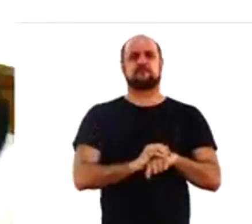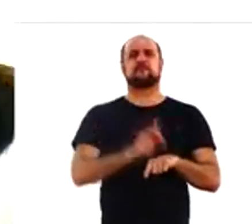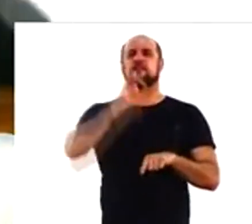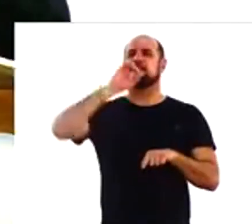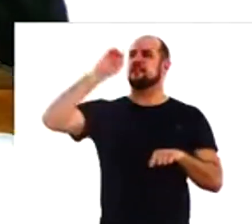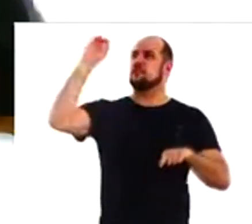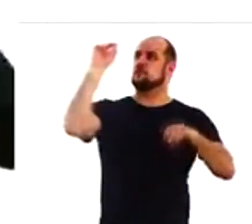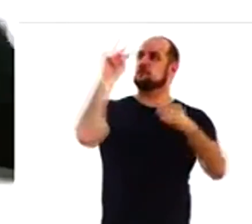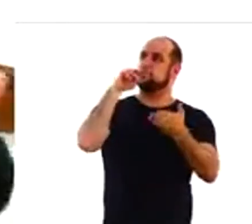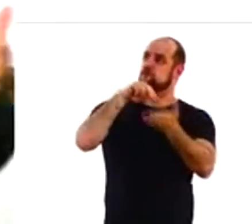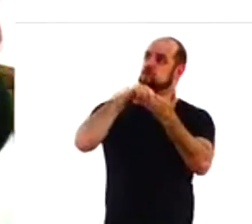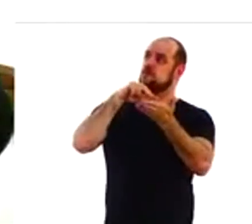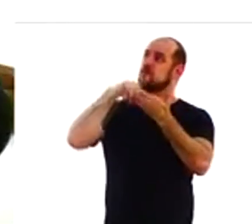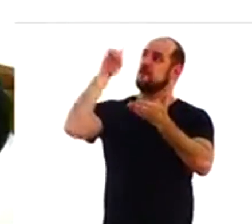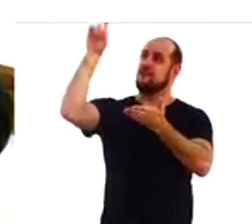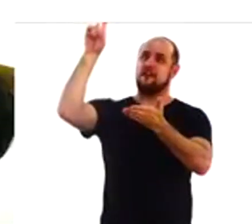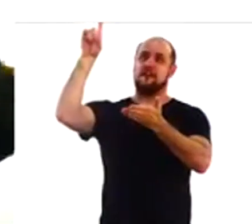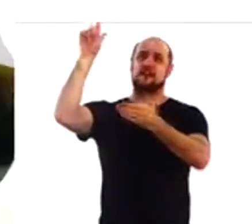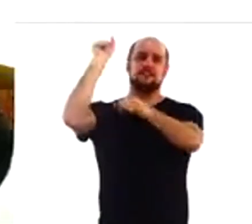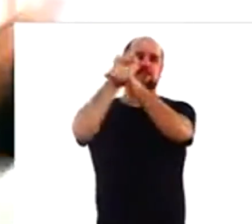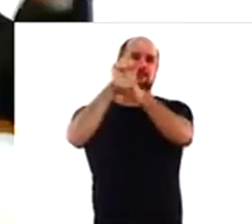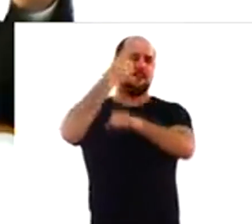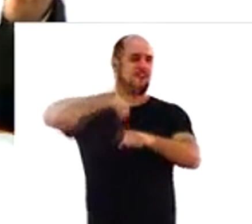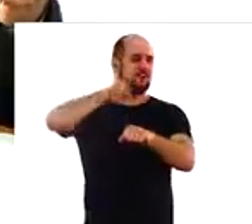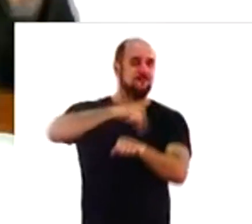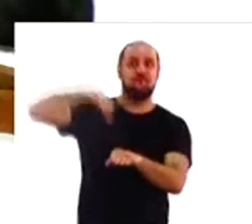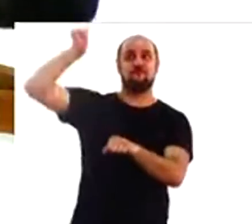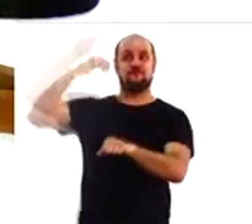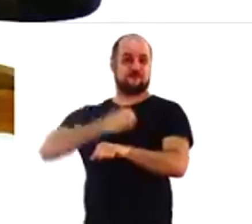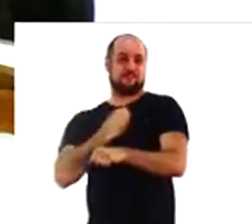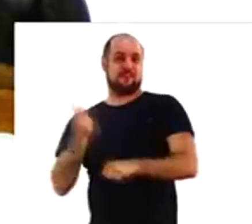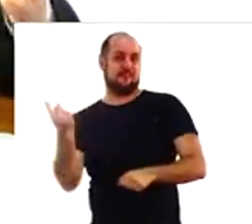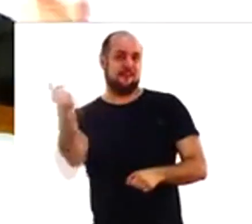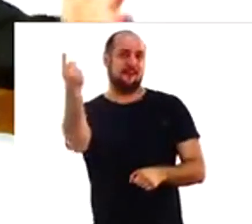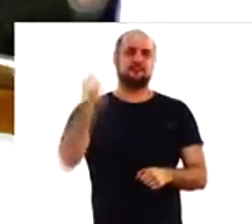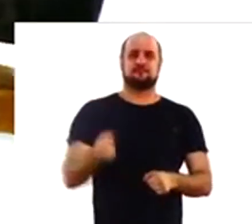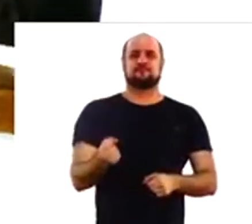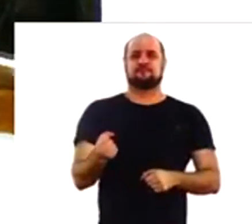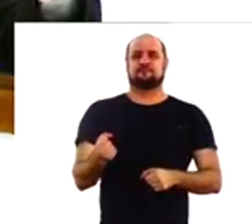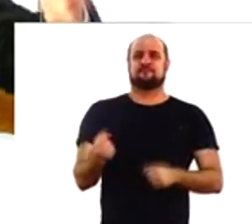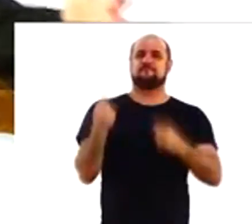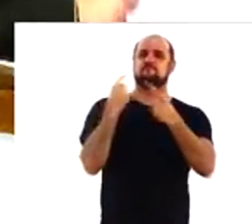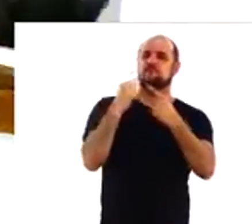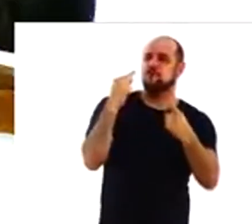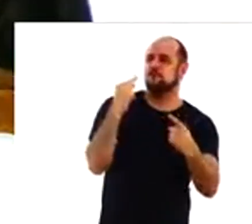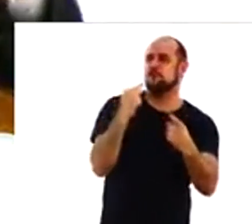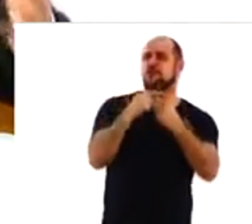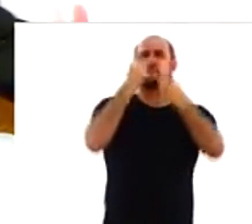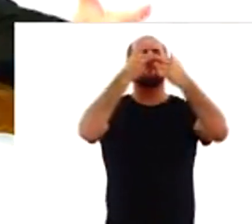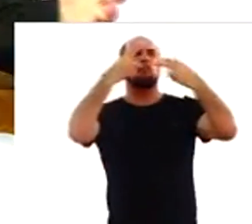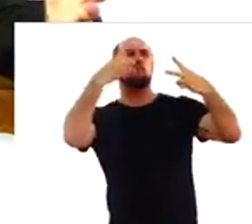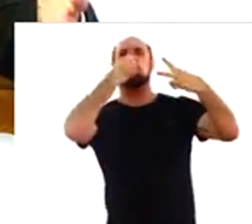nos aguarda na eternidade. Por quê? Porque os gloriosos benefícios